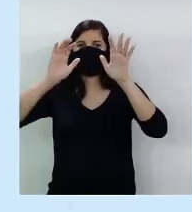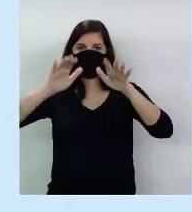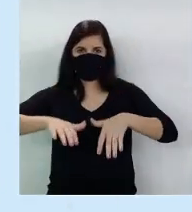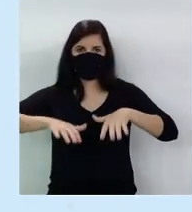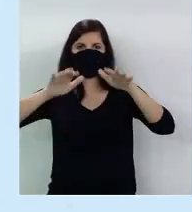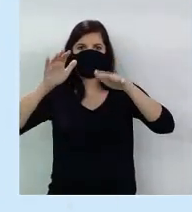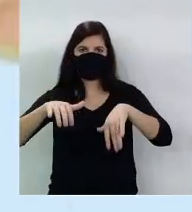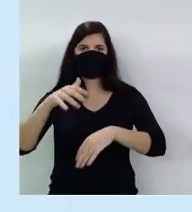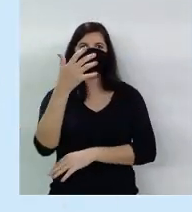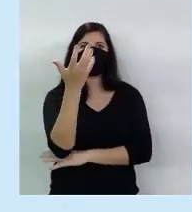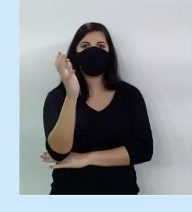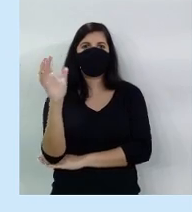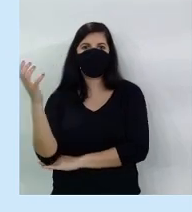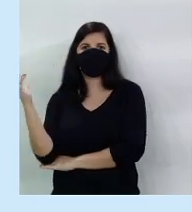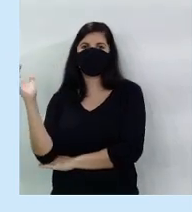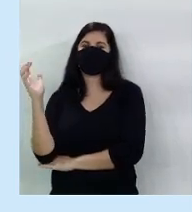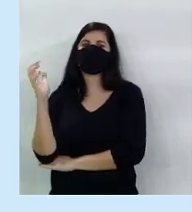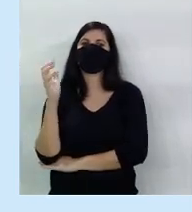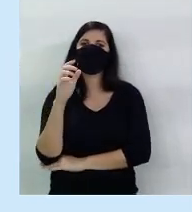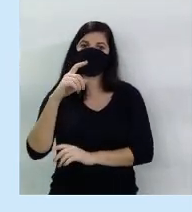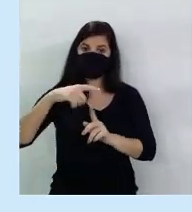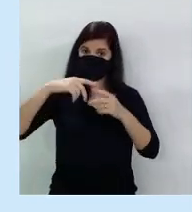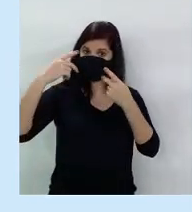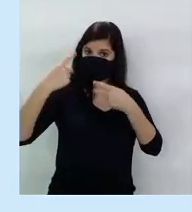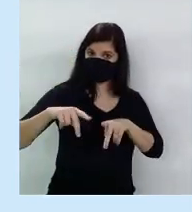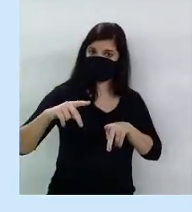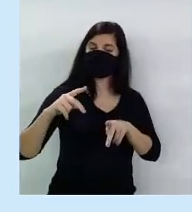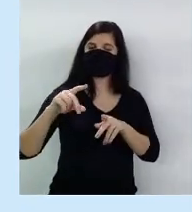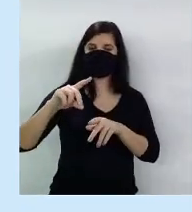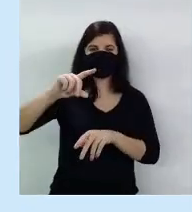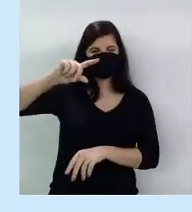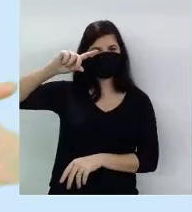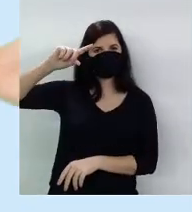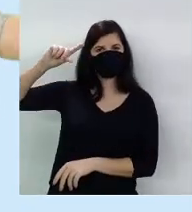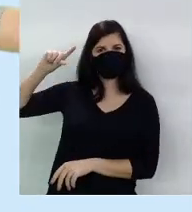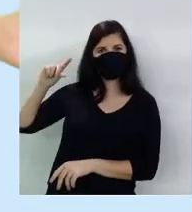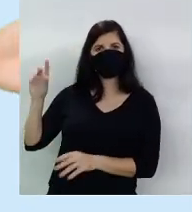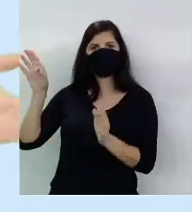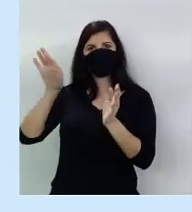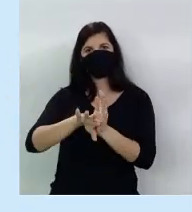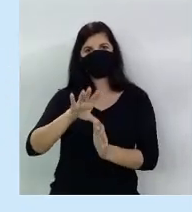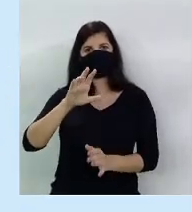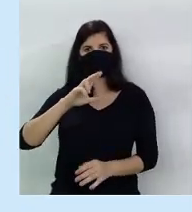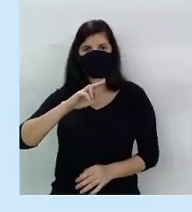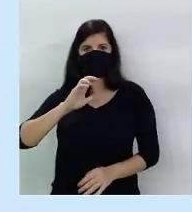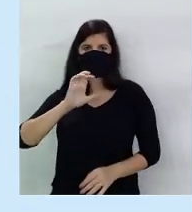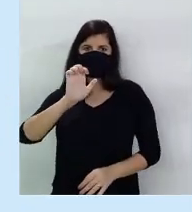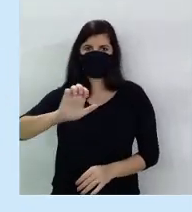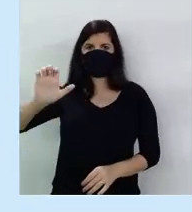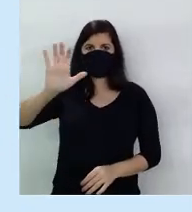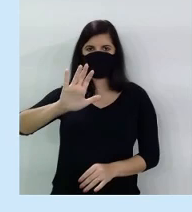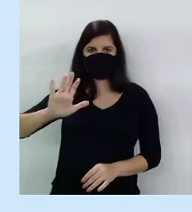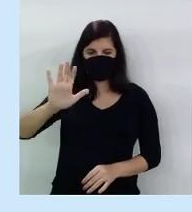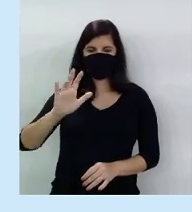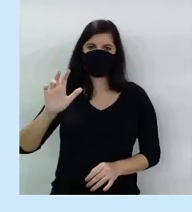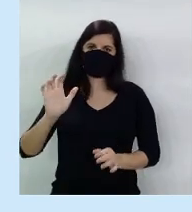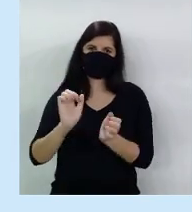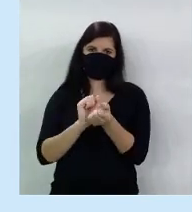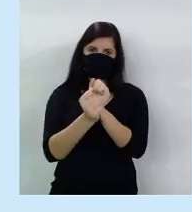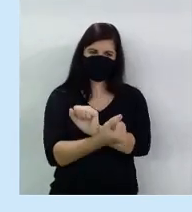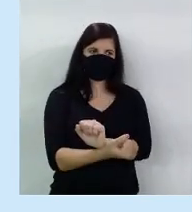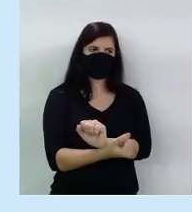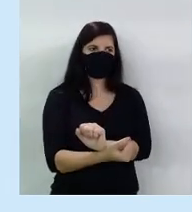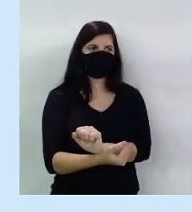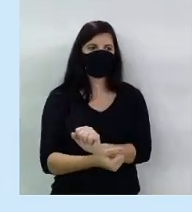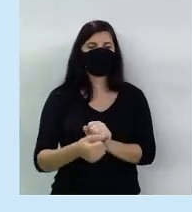cultuavam essa planta, essa acácia, muito antes da chegada dos europeus e dos escravizados. E vimos